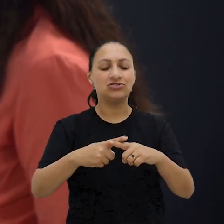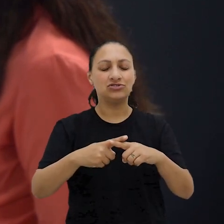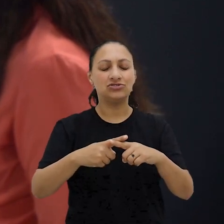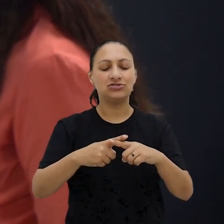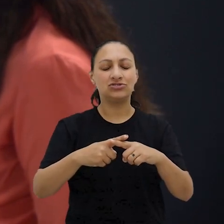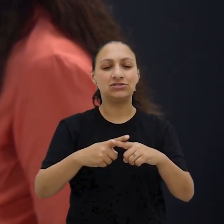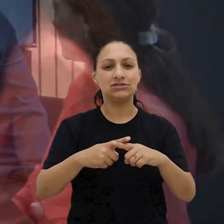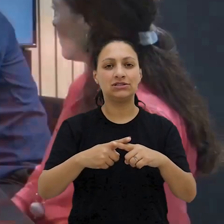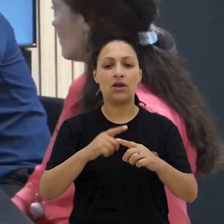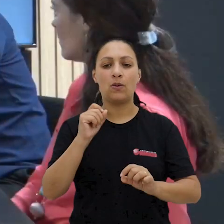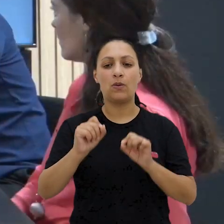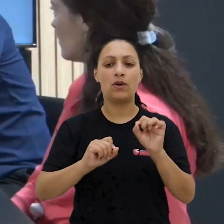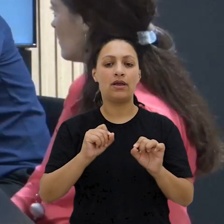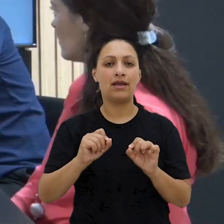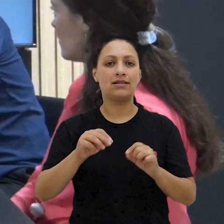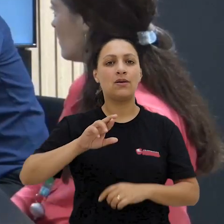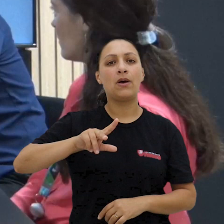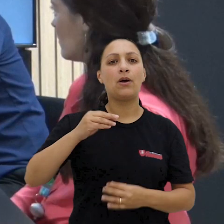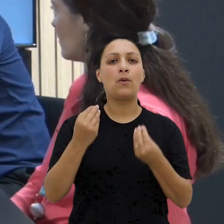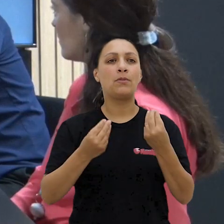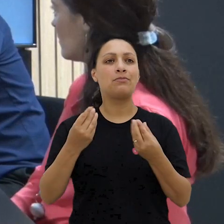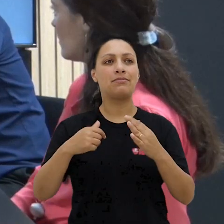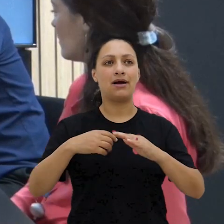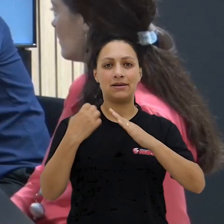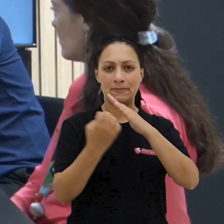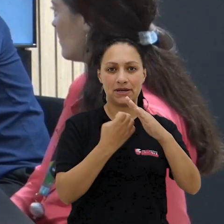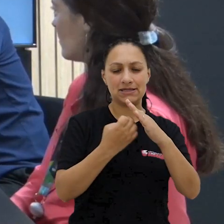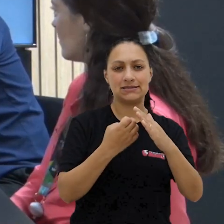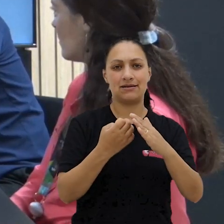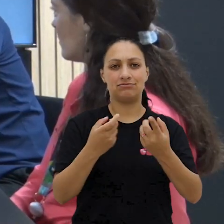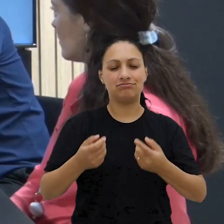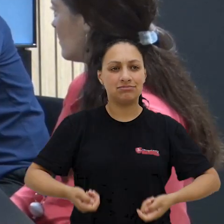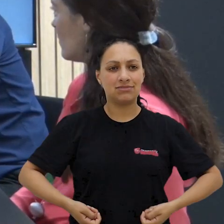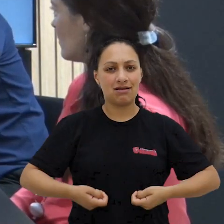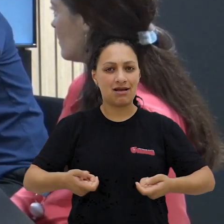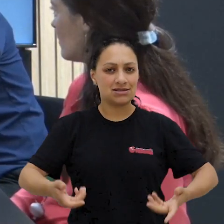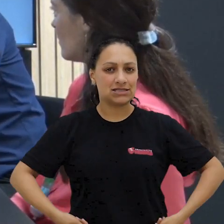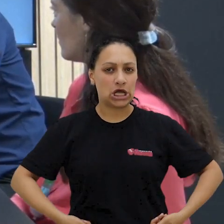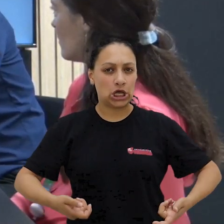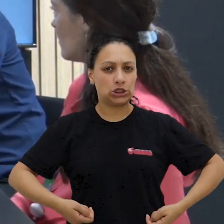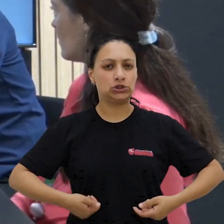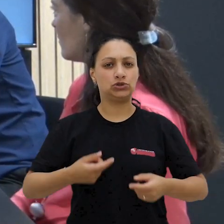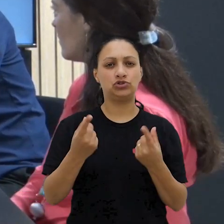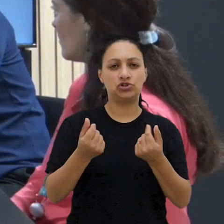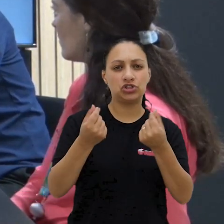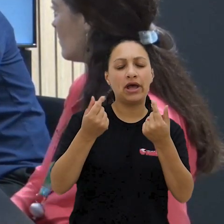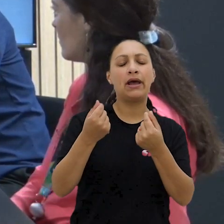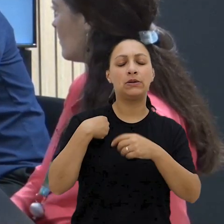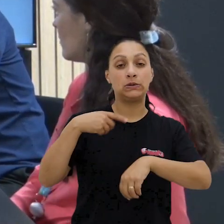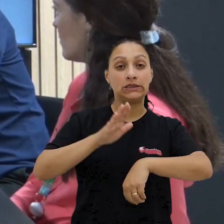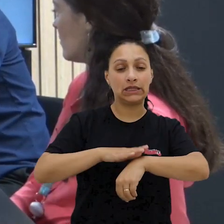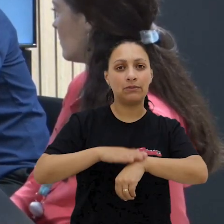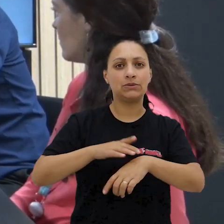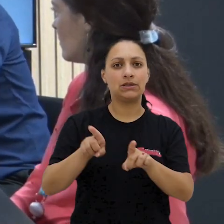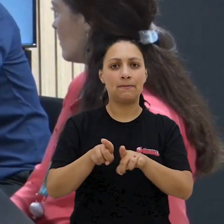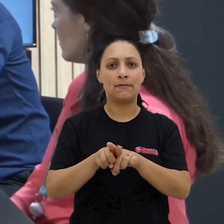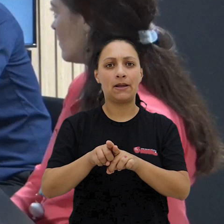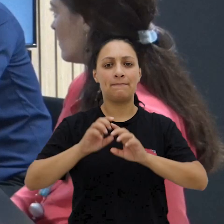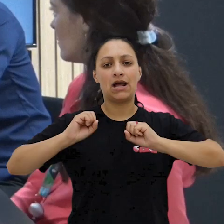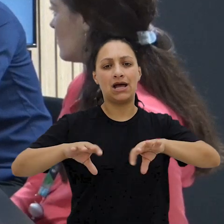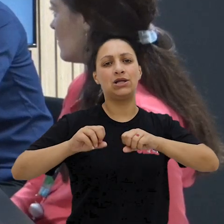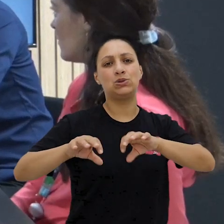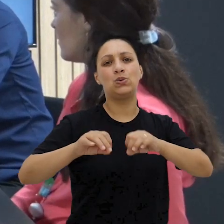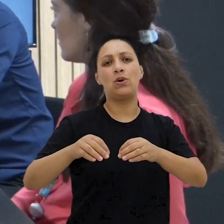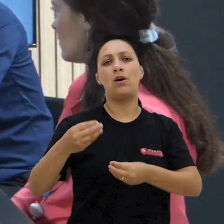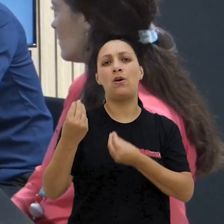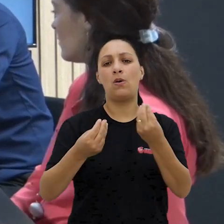Não necessariamente como uma empresa que está gastando dinheiro, tempo para educar o mercado e que, no fim, vocês